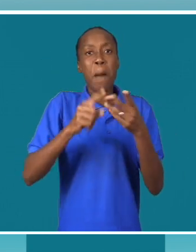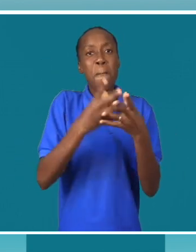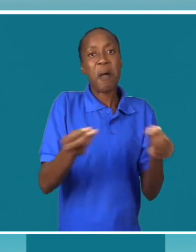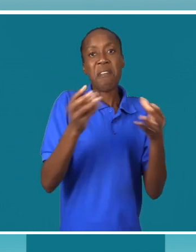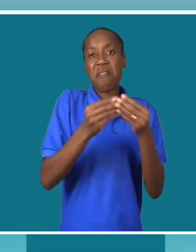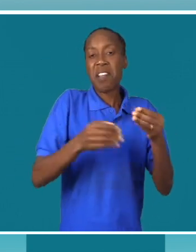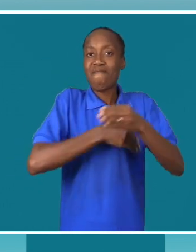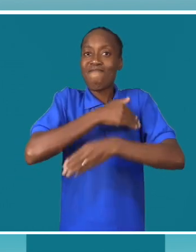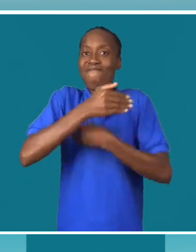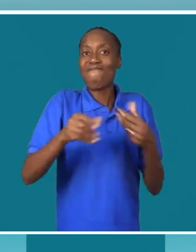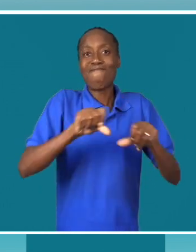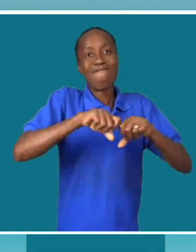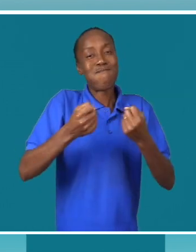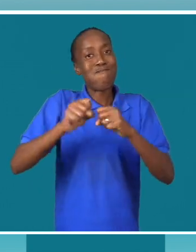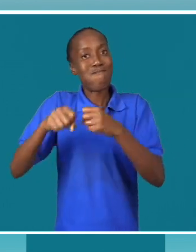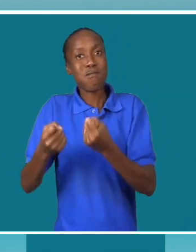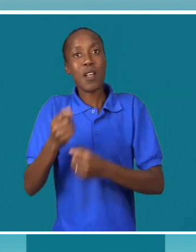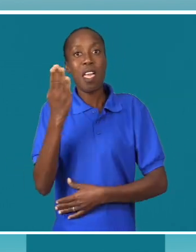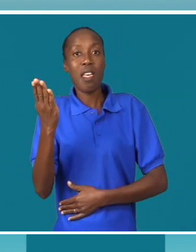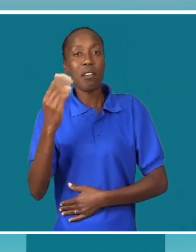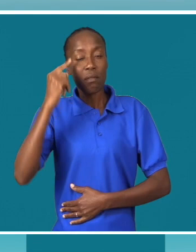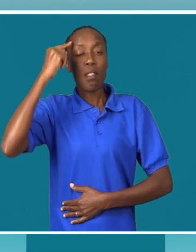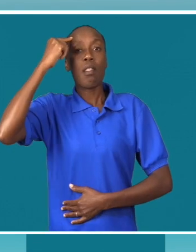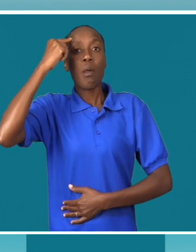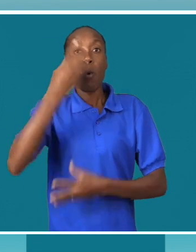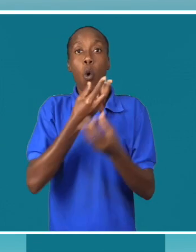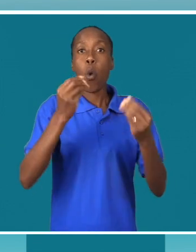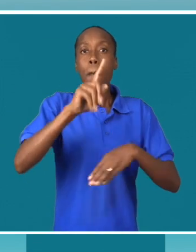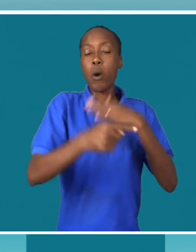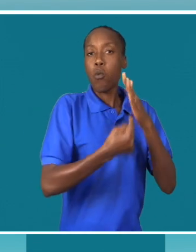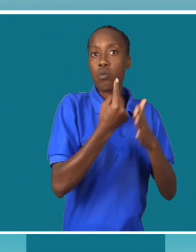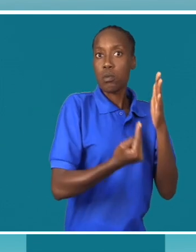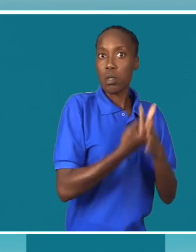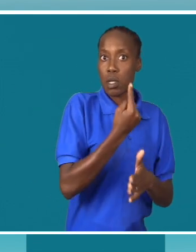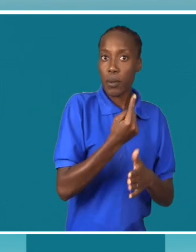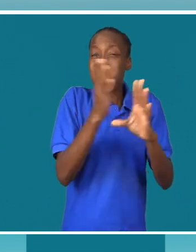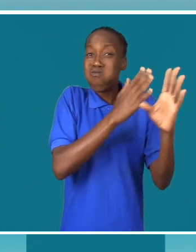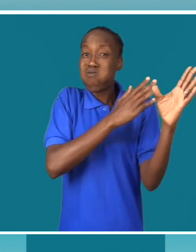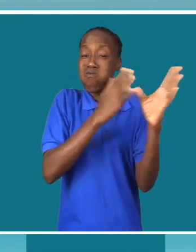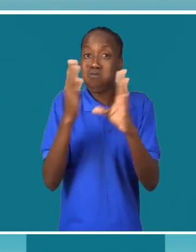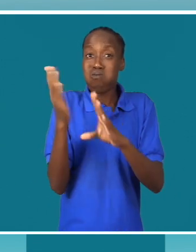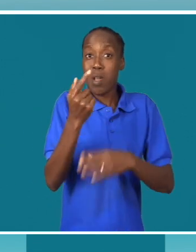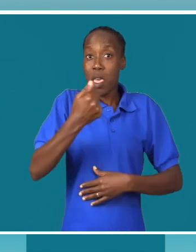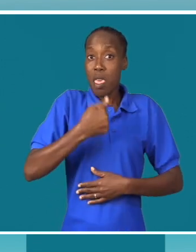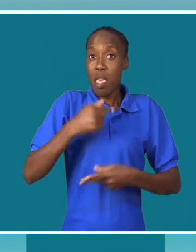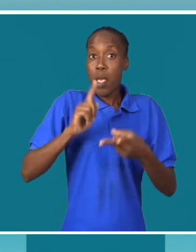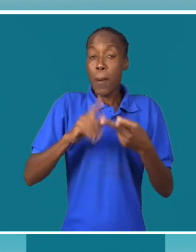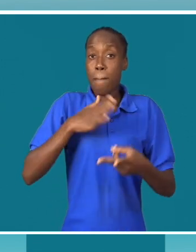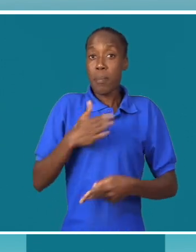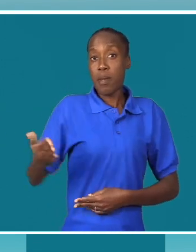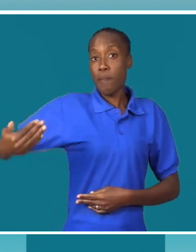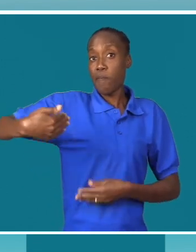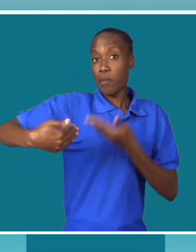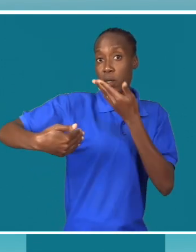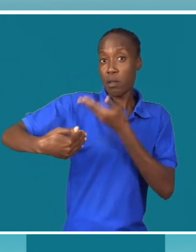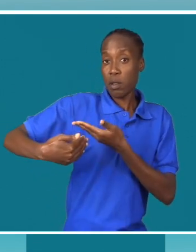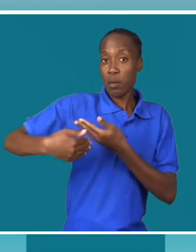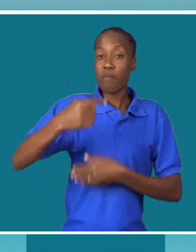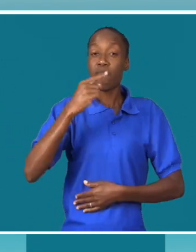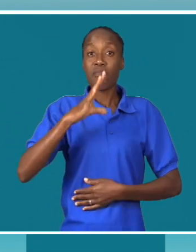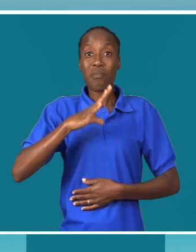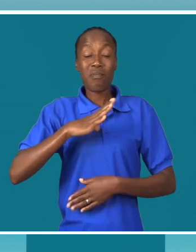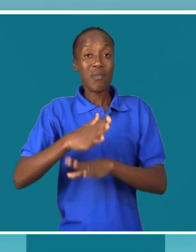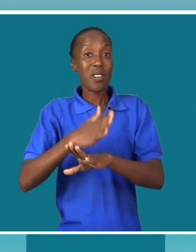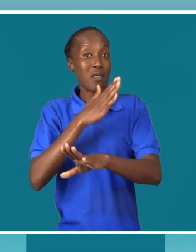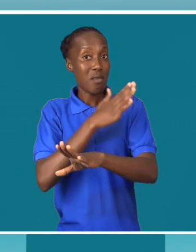e meios de compensação. Eles lembram como tudo aconteceu. Nós vivemos 2 pessoas, eu e minha